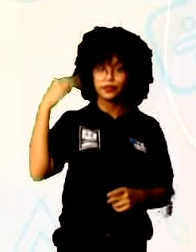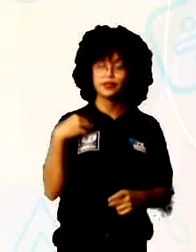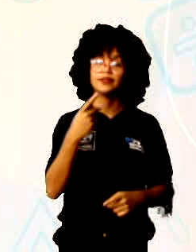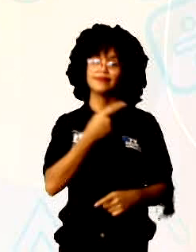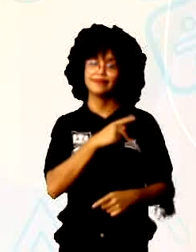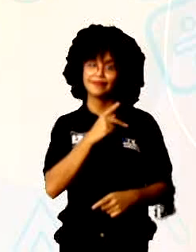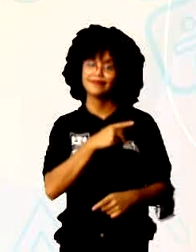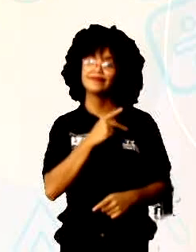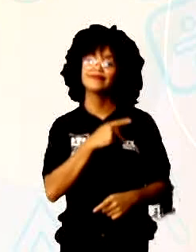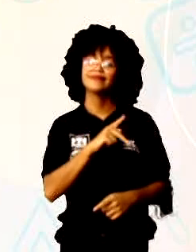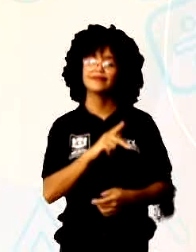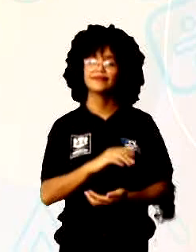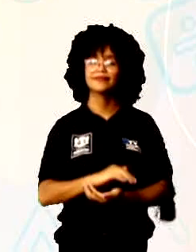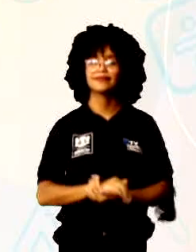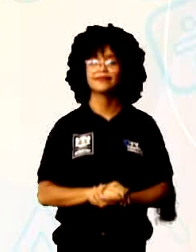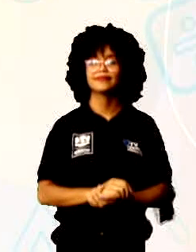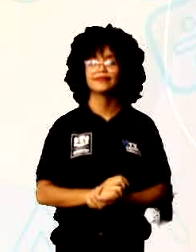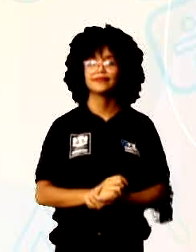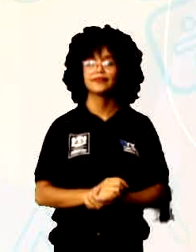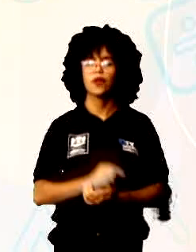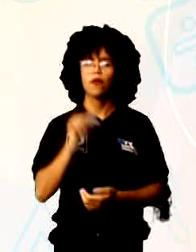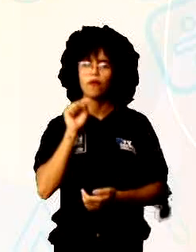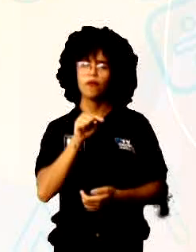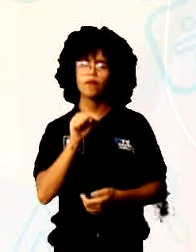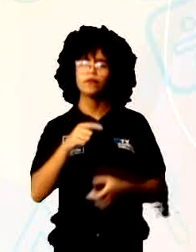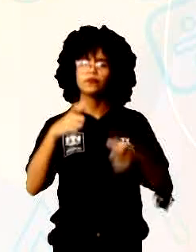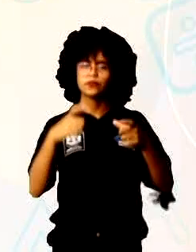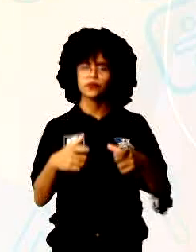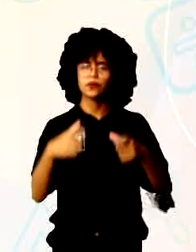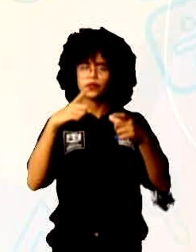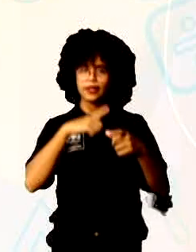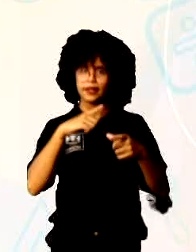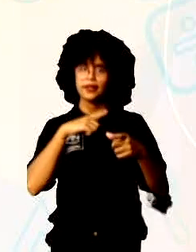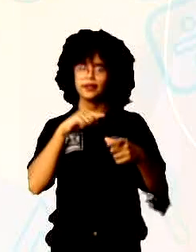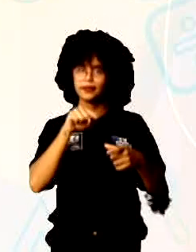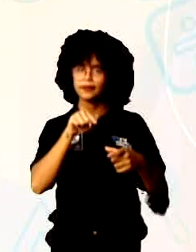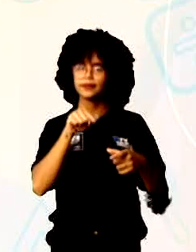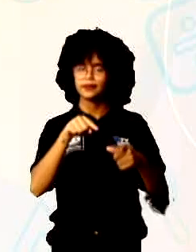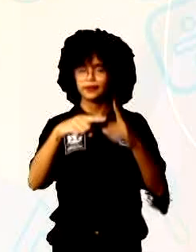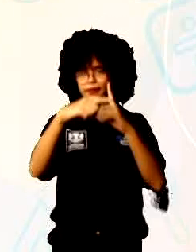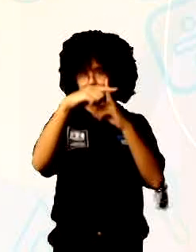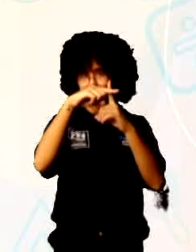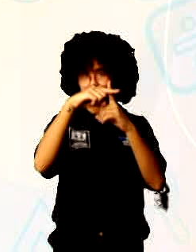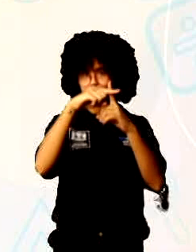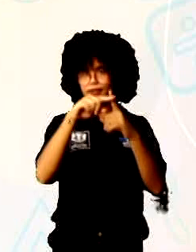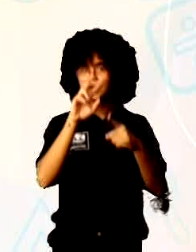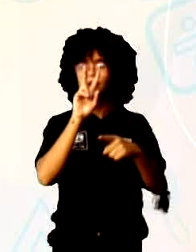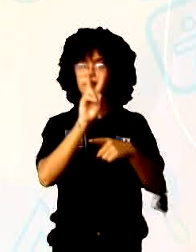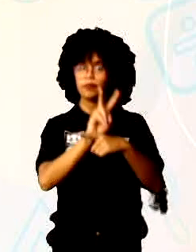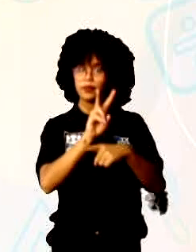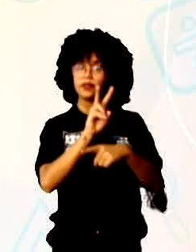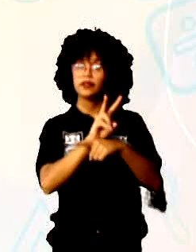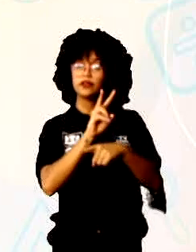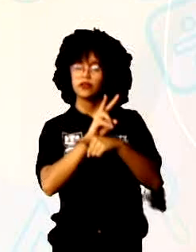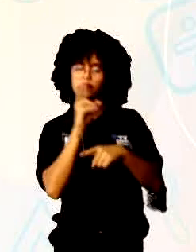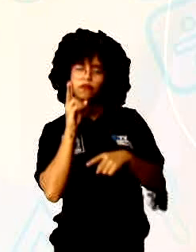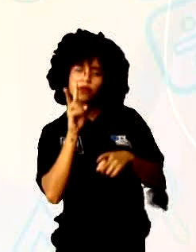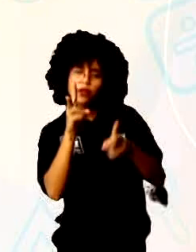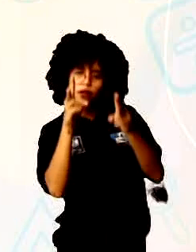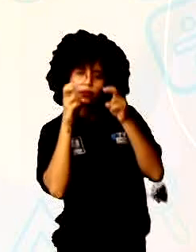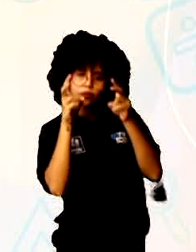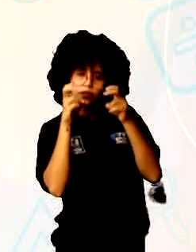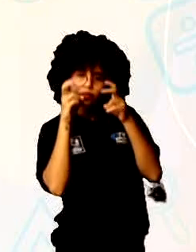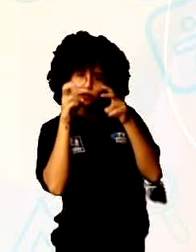né que aí naquele local eu desisto essa igreja se ela pesa elevada se você perceber direitinho